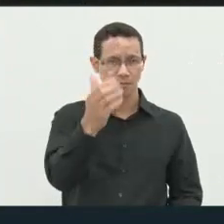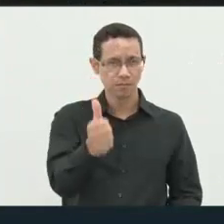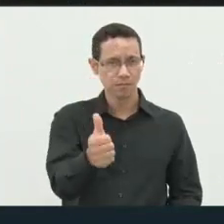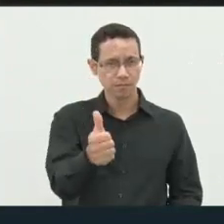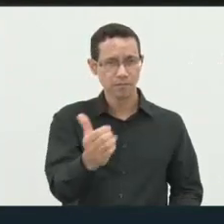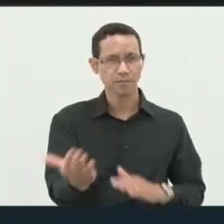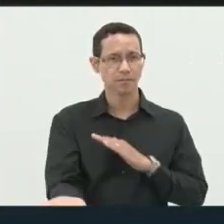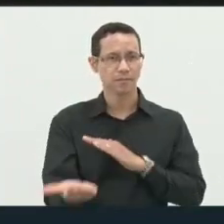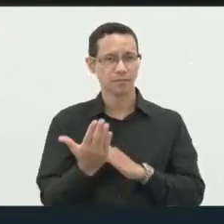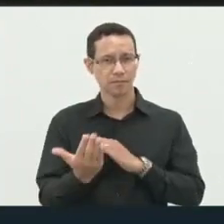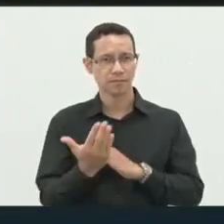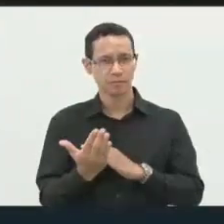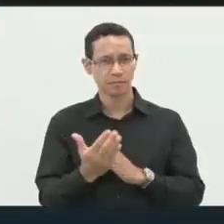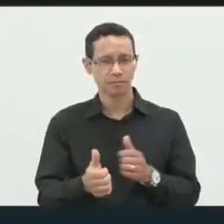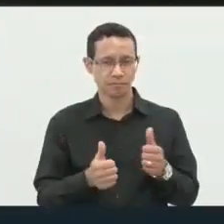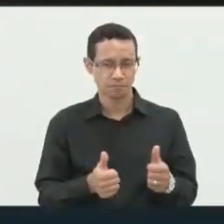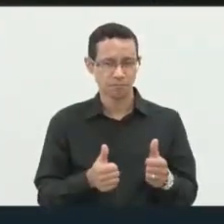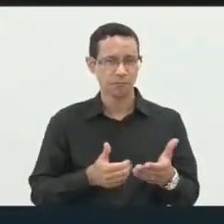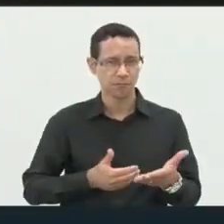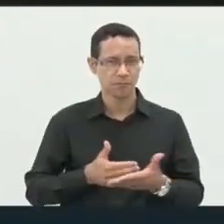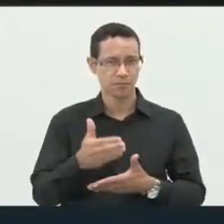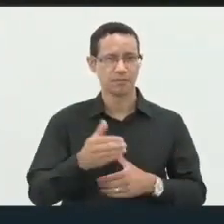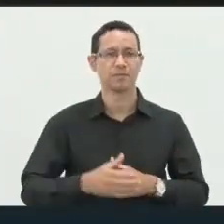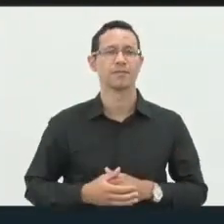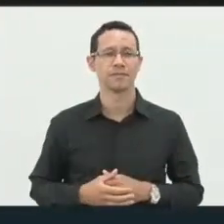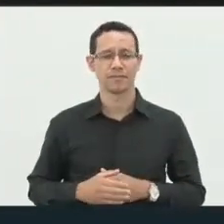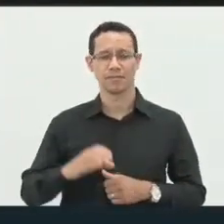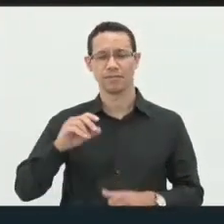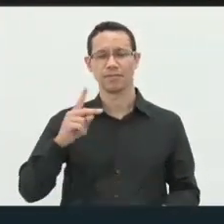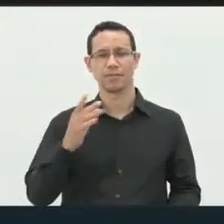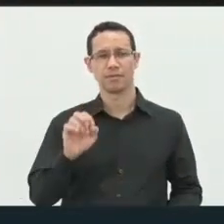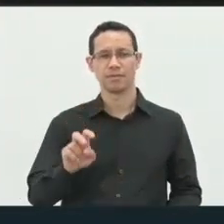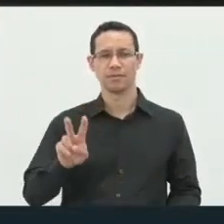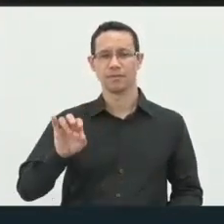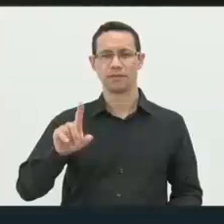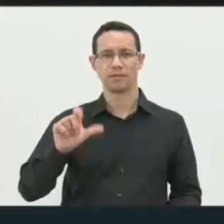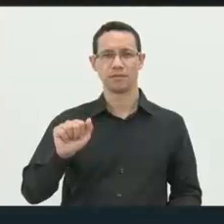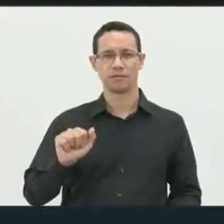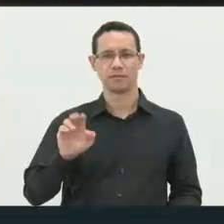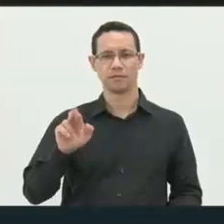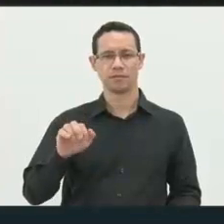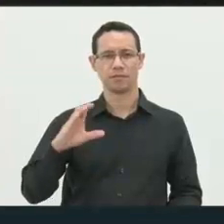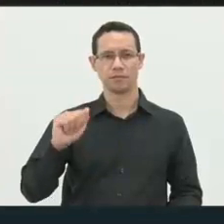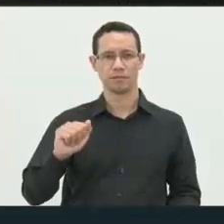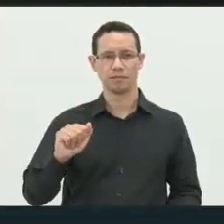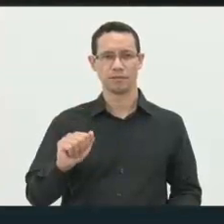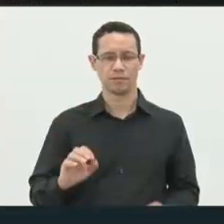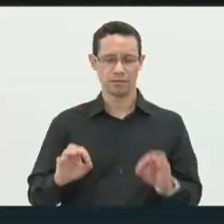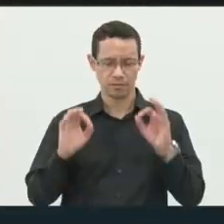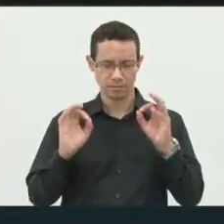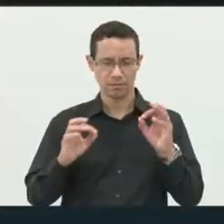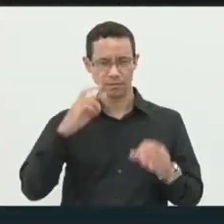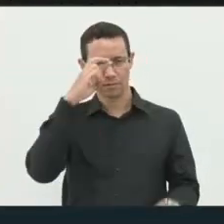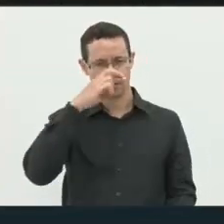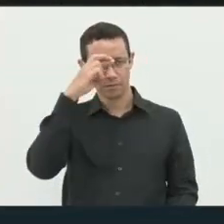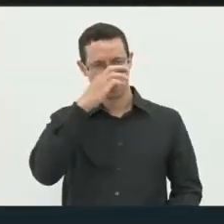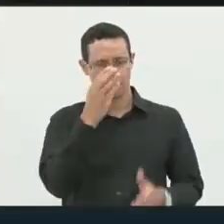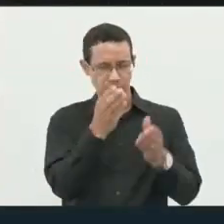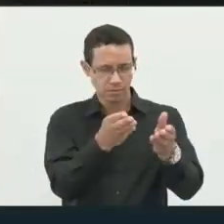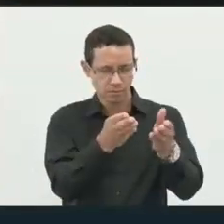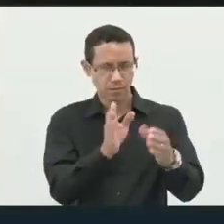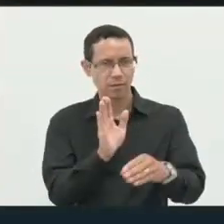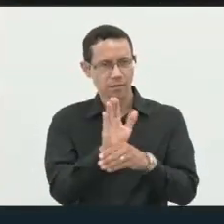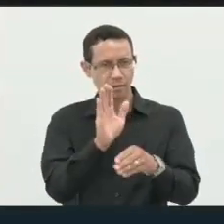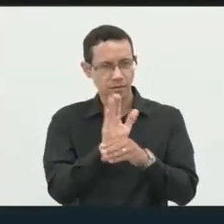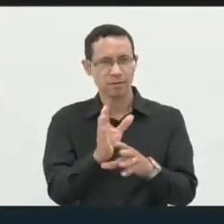ajudado lá a inaugurar a creche do Mila branca com certeza só fiscalização ajudou lá para